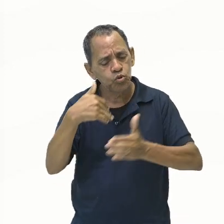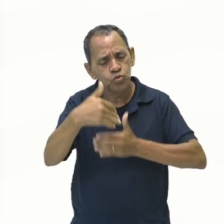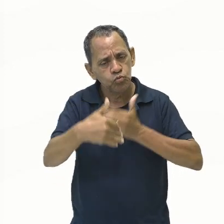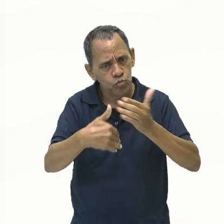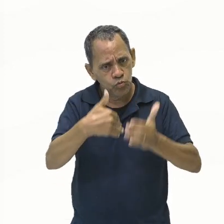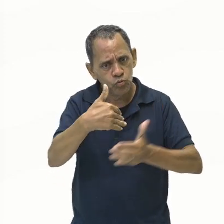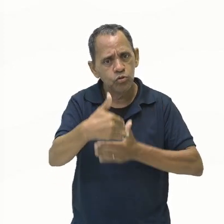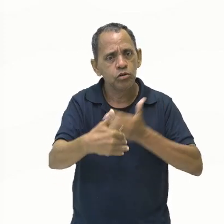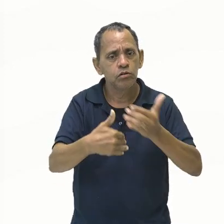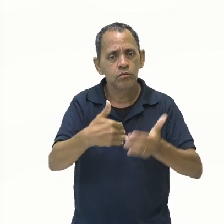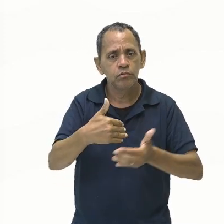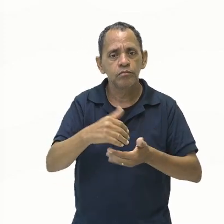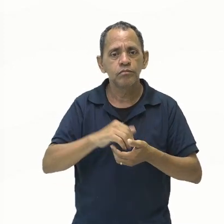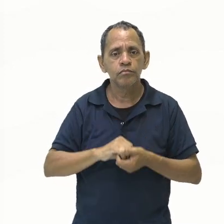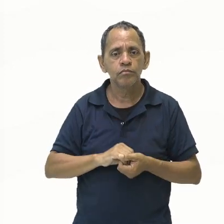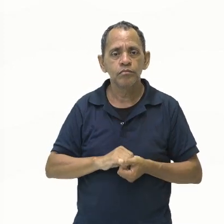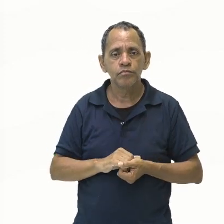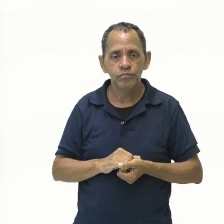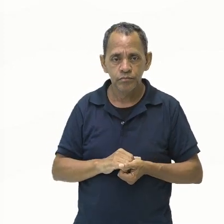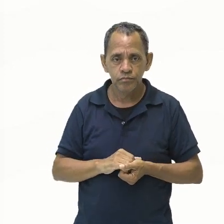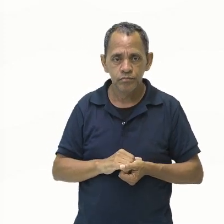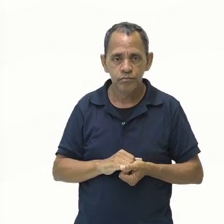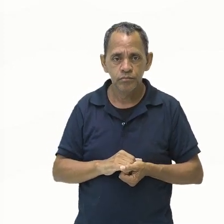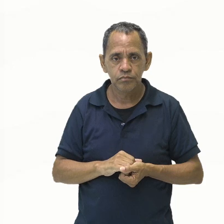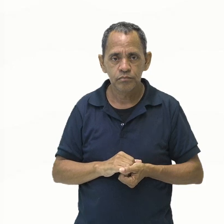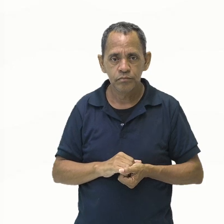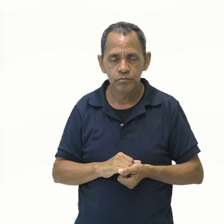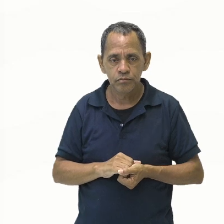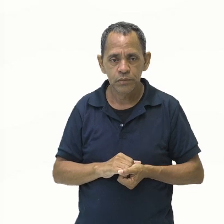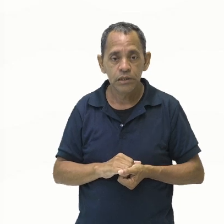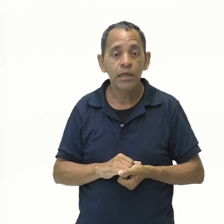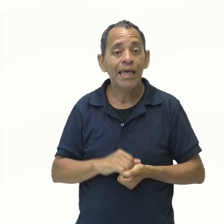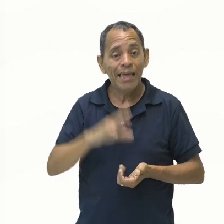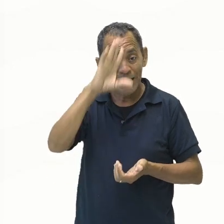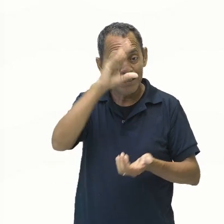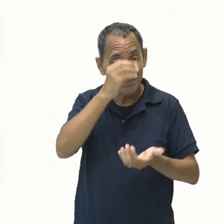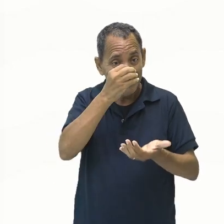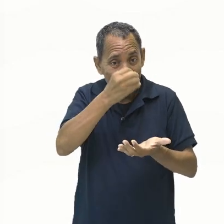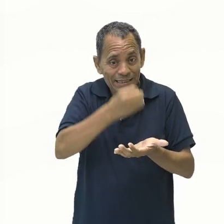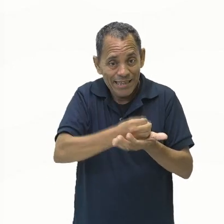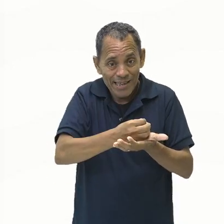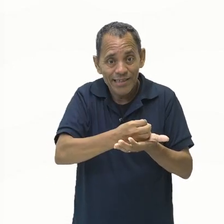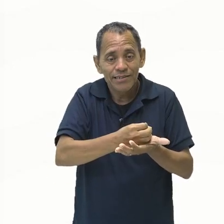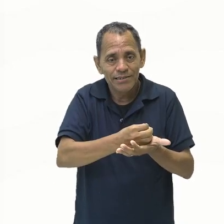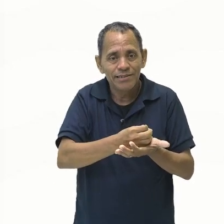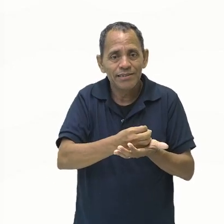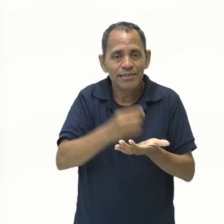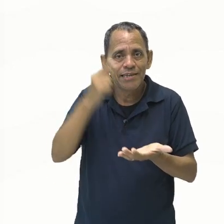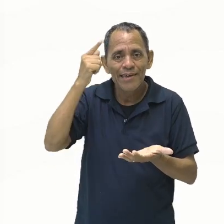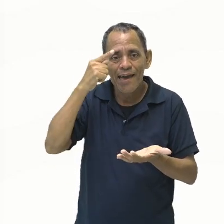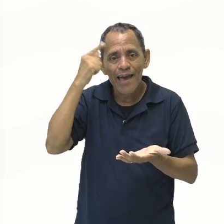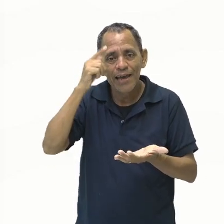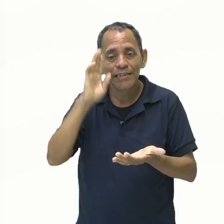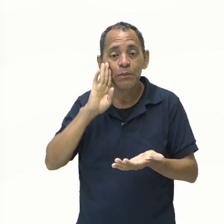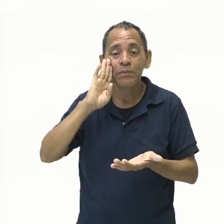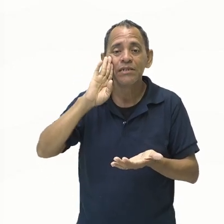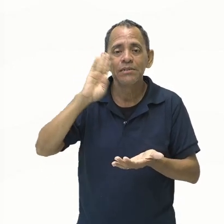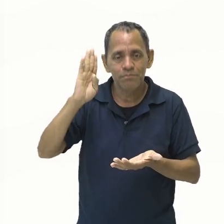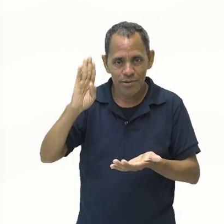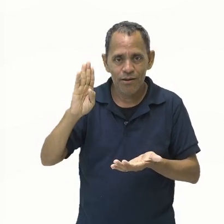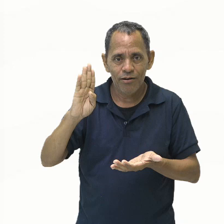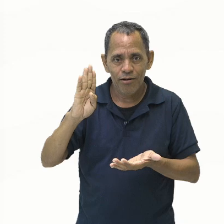Tá? Então, a tese ela vai ser a ideia principal do texto, que vai conduzir toda